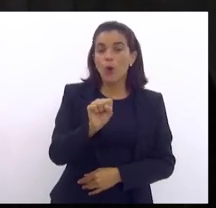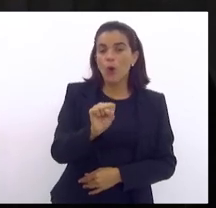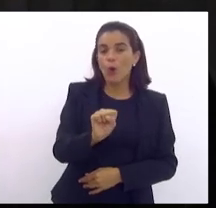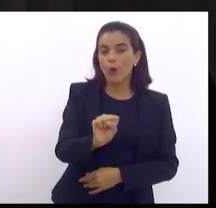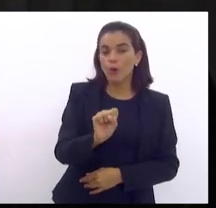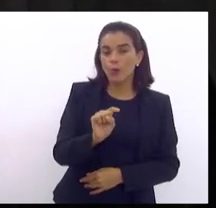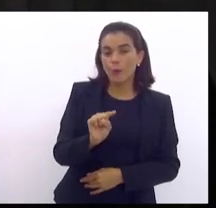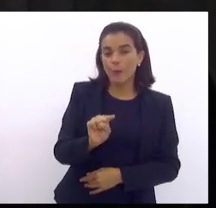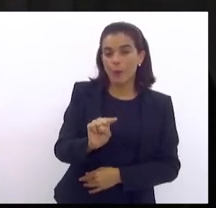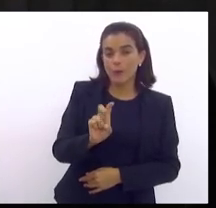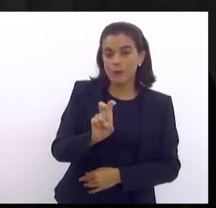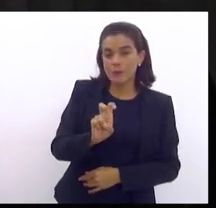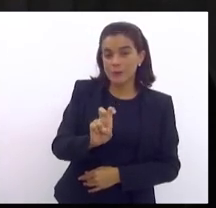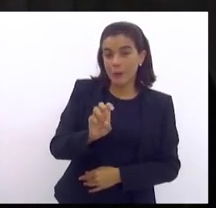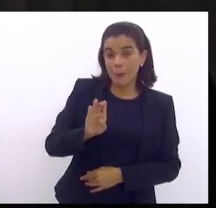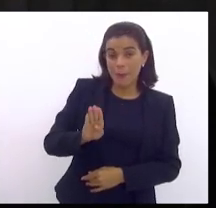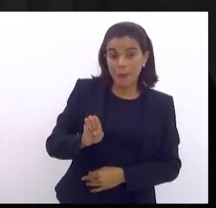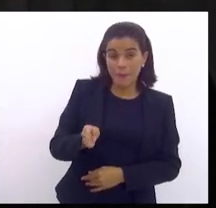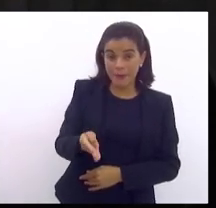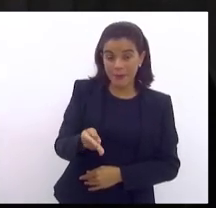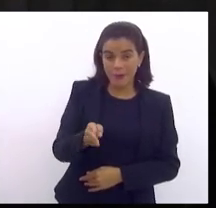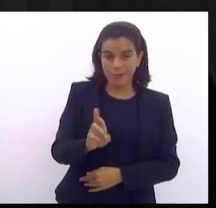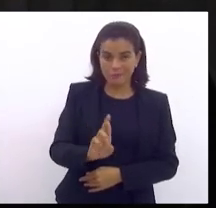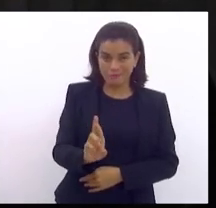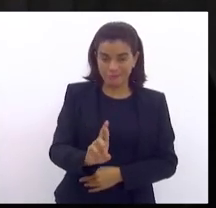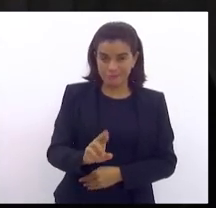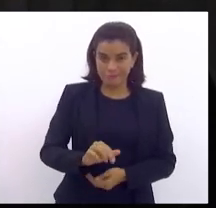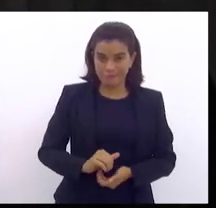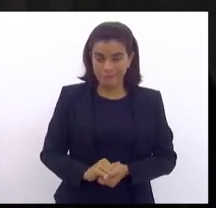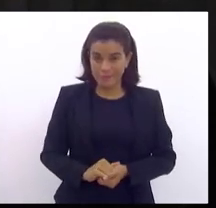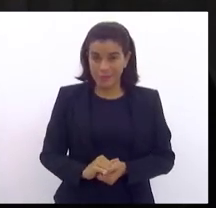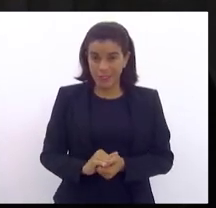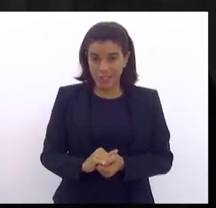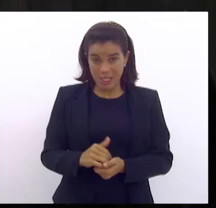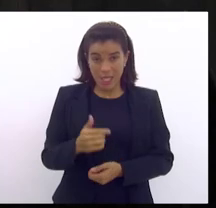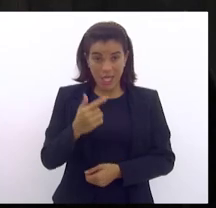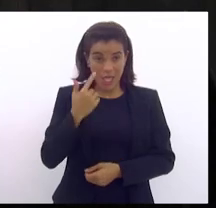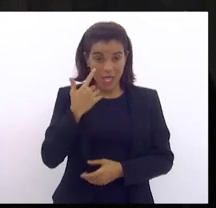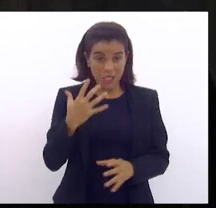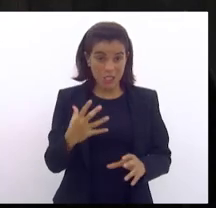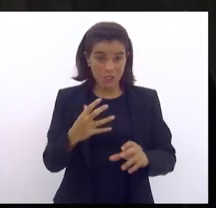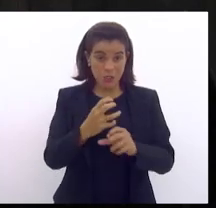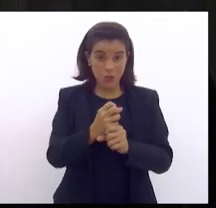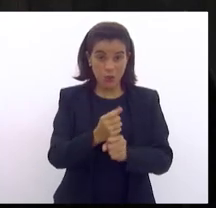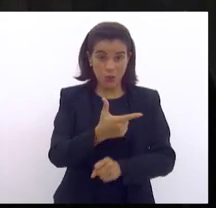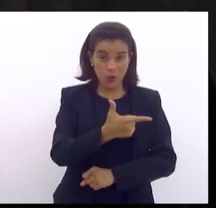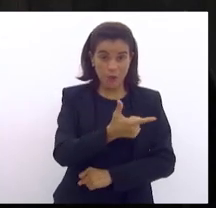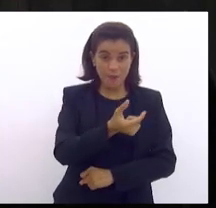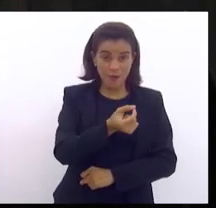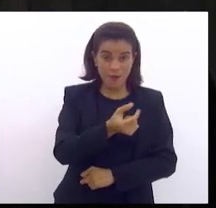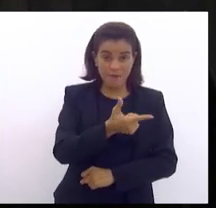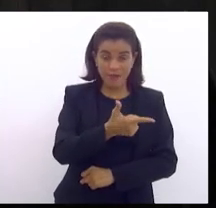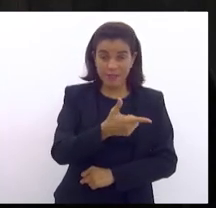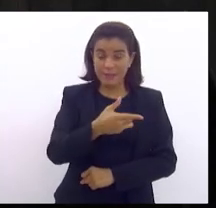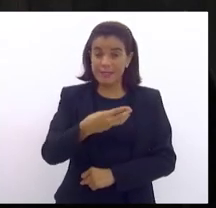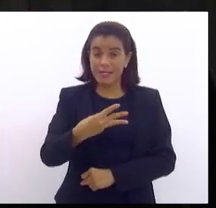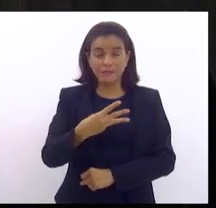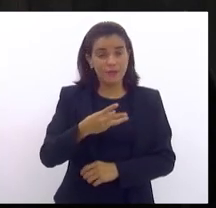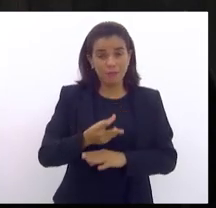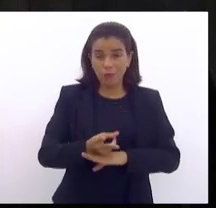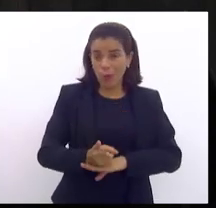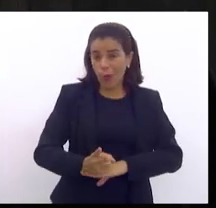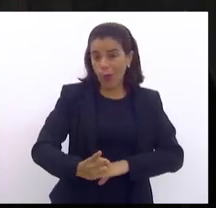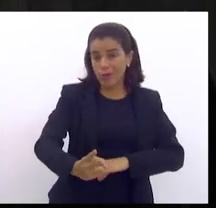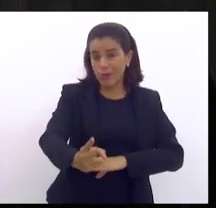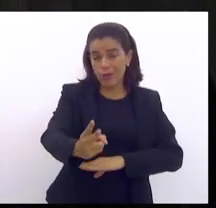bilhões de reais. E esse número de 23 vai se repetir daqui para frente, que